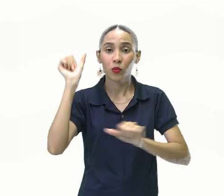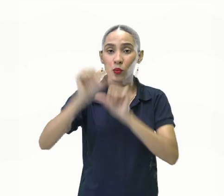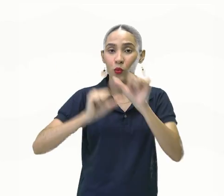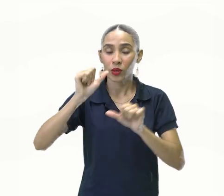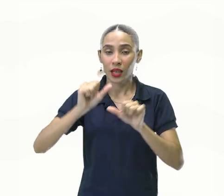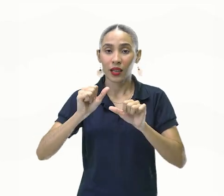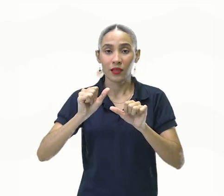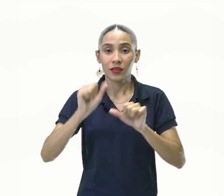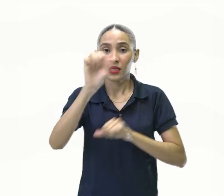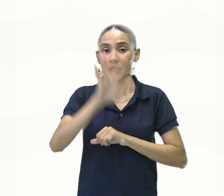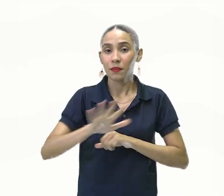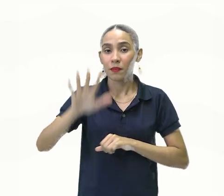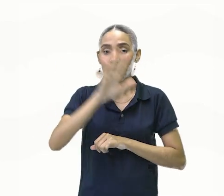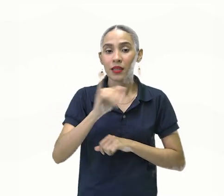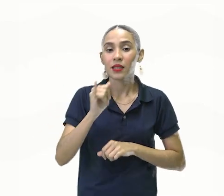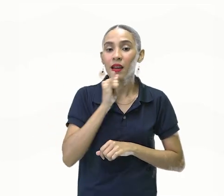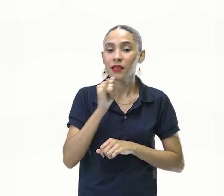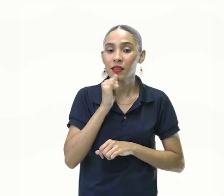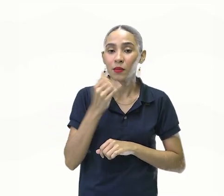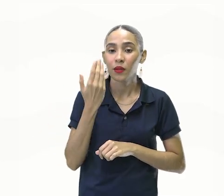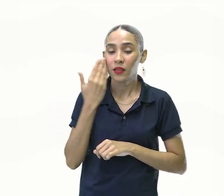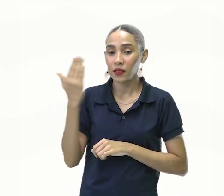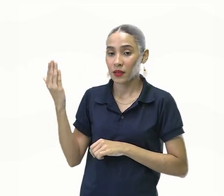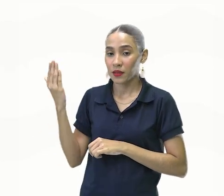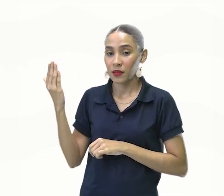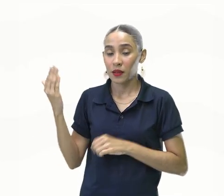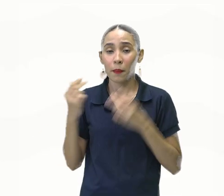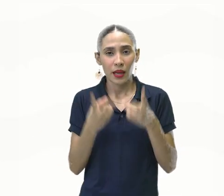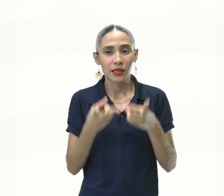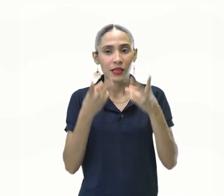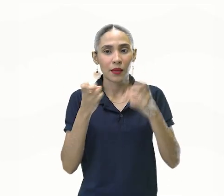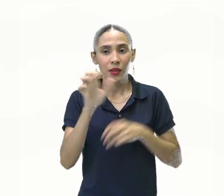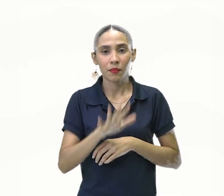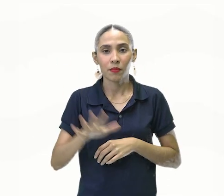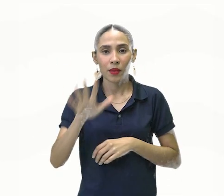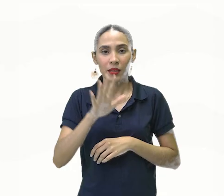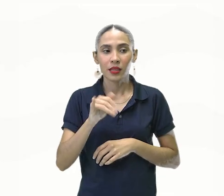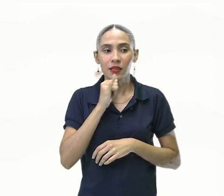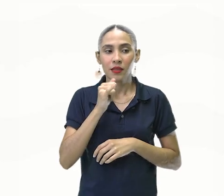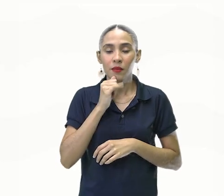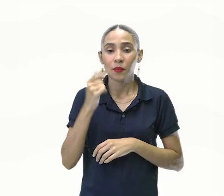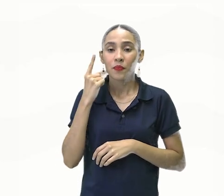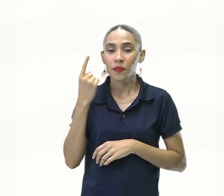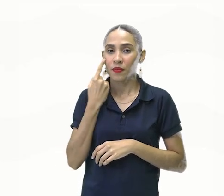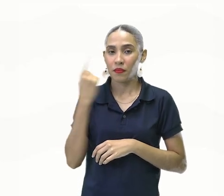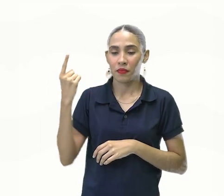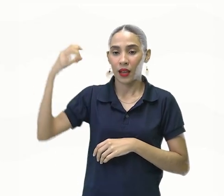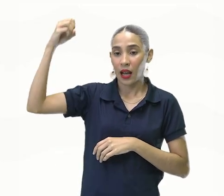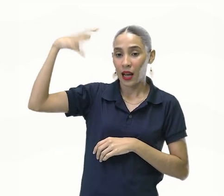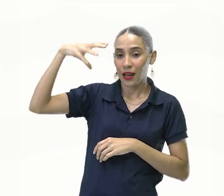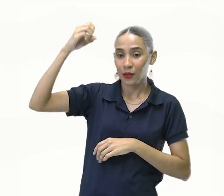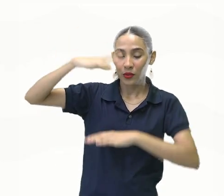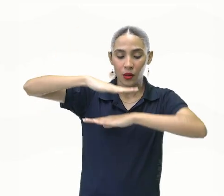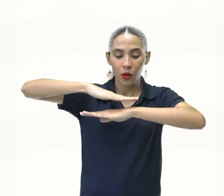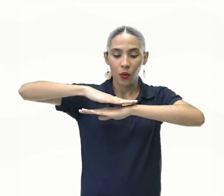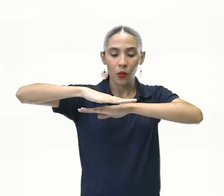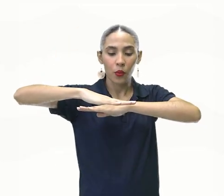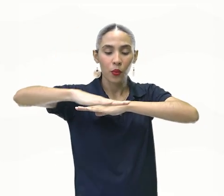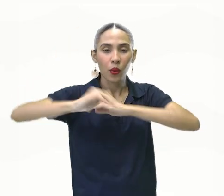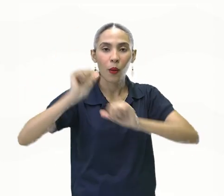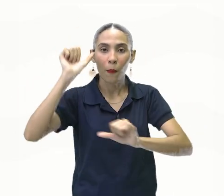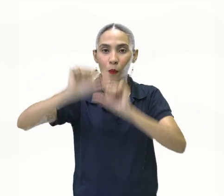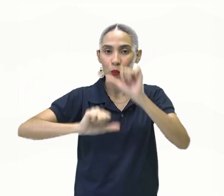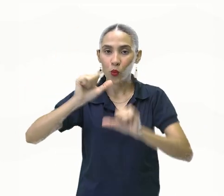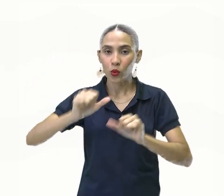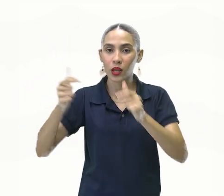iriam distorcer a imagem, como nós temos aqui, ó. Você percebe aí que a luz atinge a